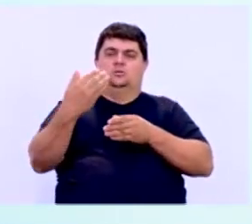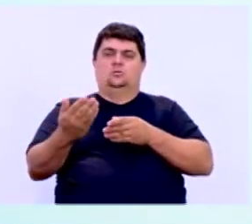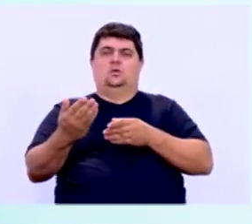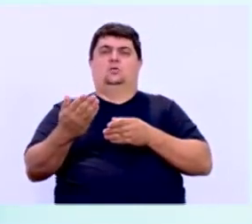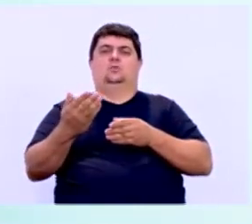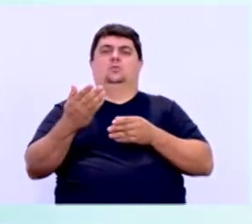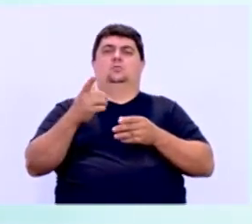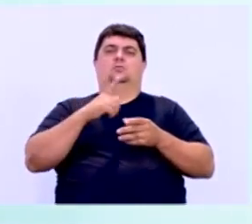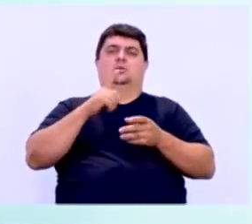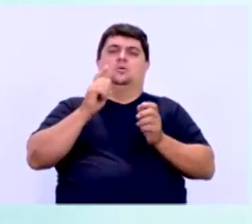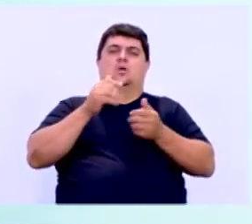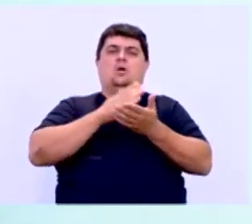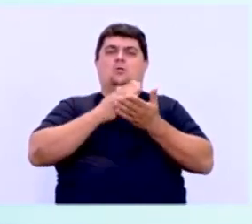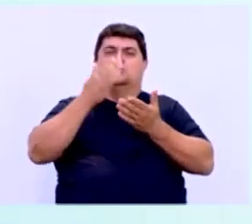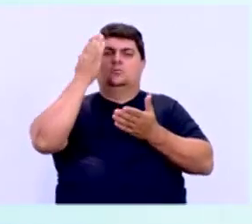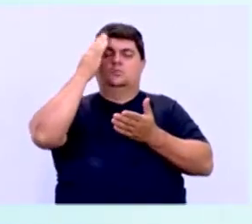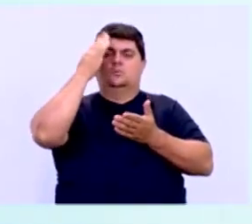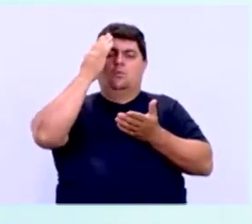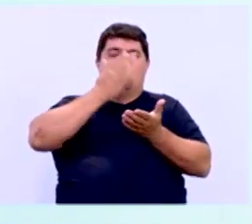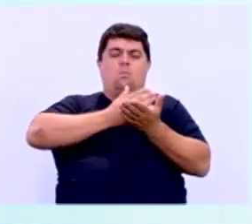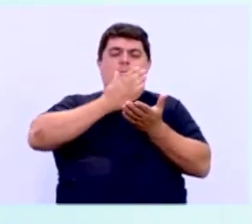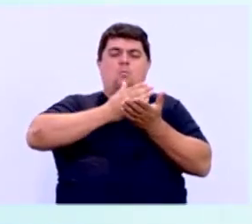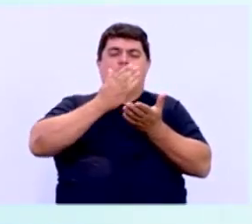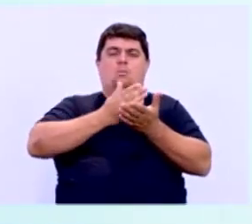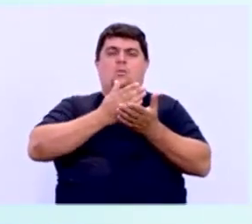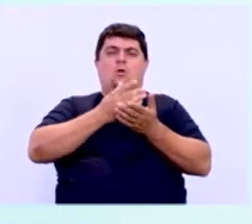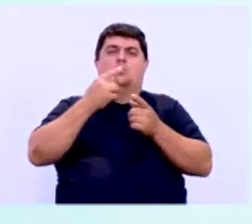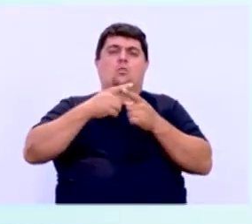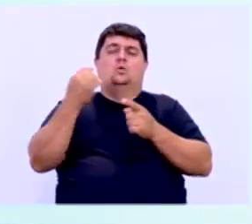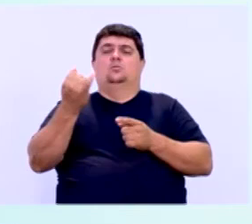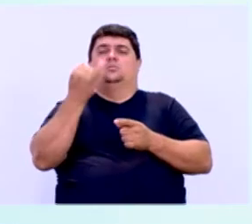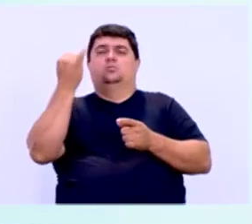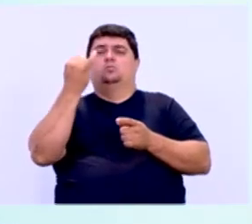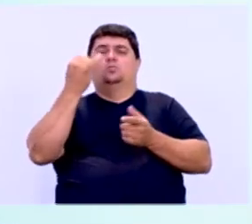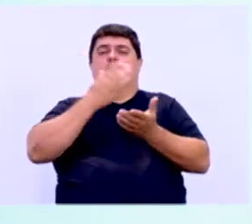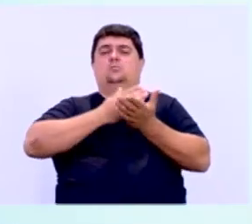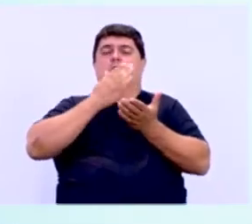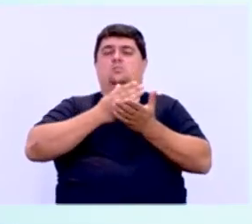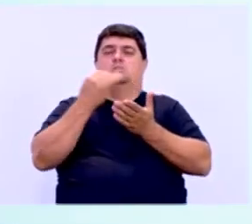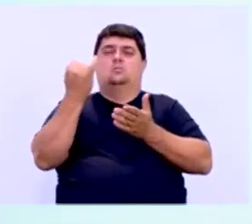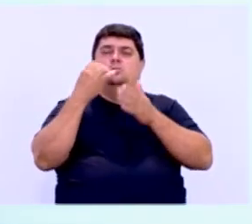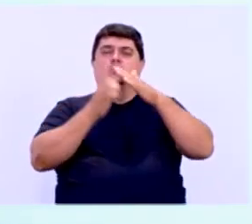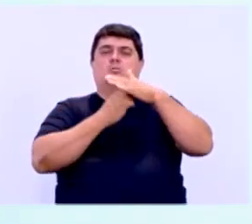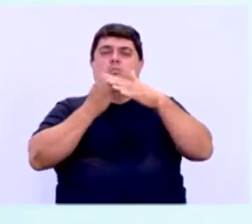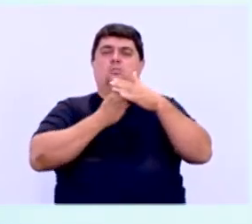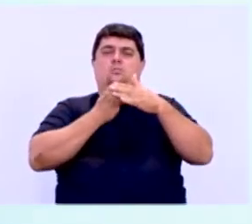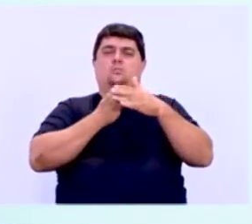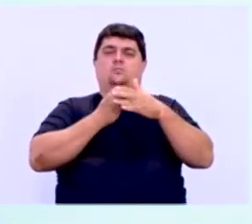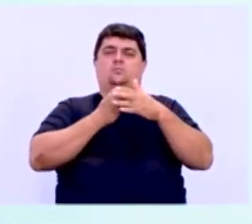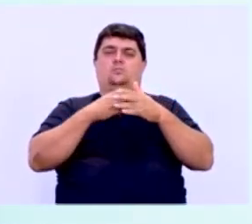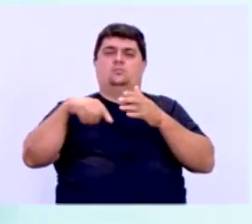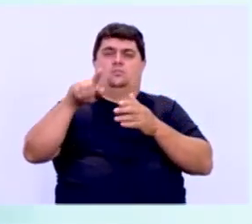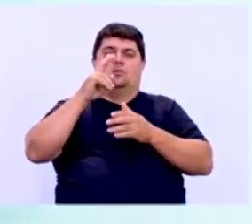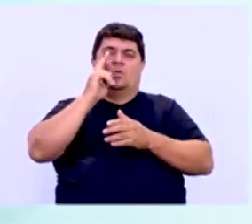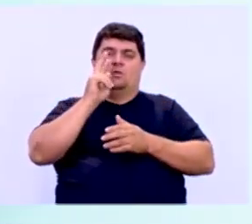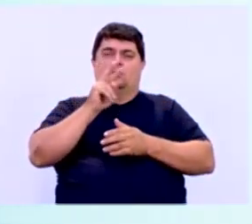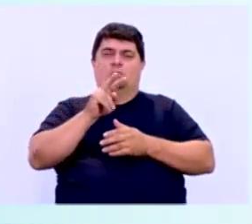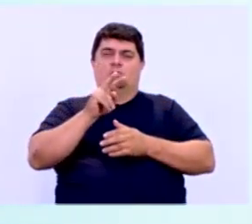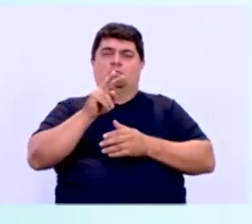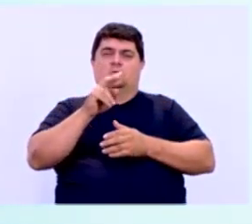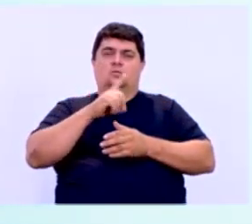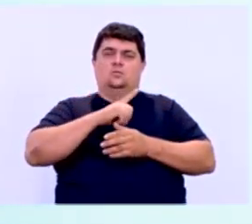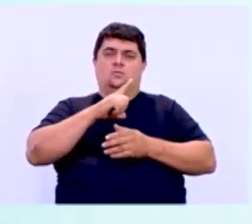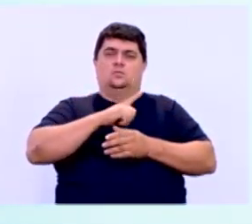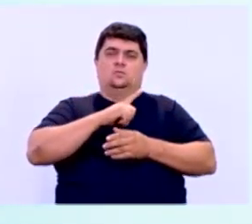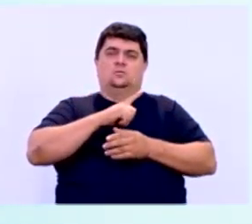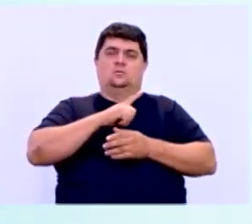começamos a entender o prazo desse financiamento e a importância desse prazo para a organização. Vocês visualizaram nessa aula, vocês